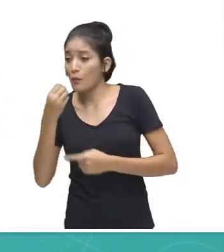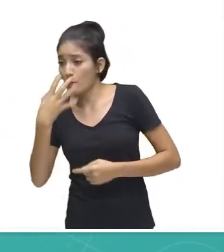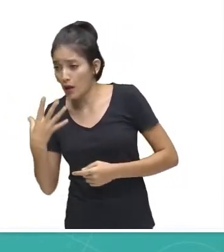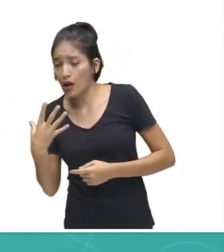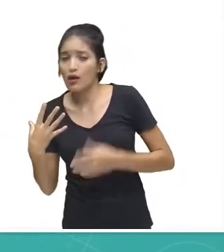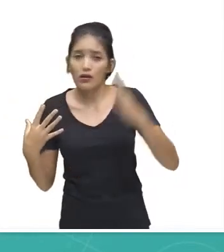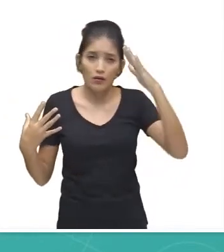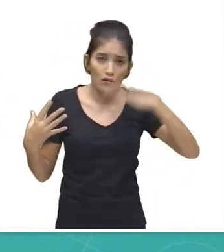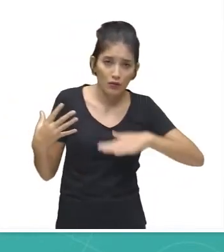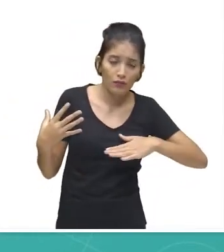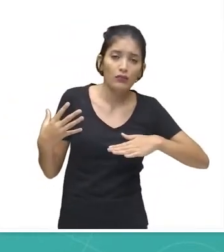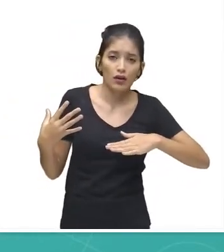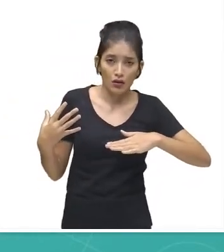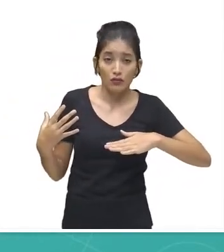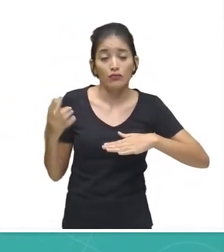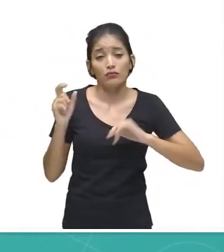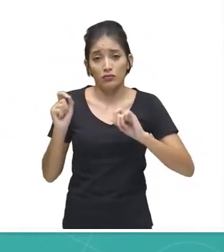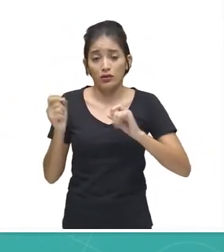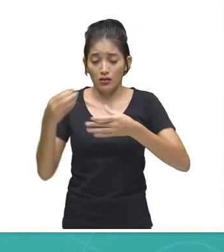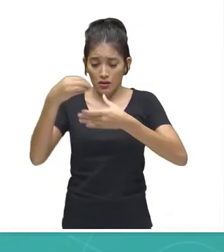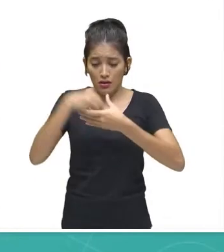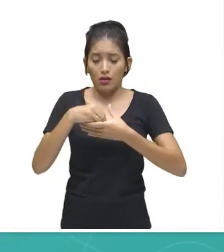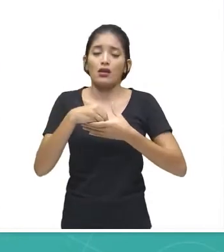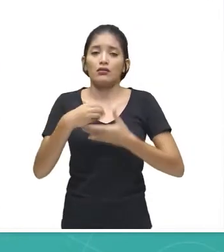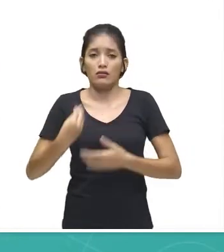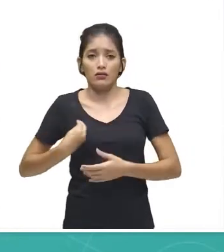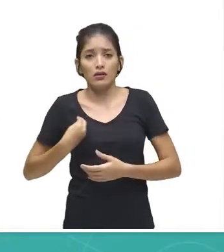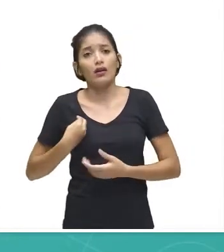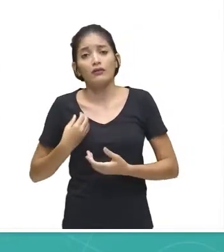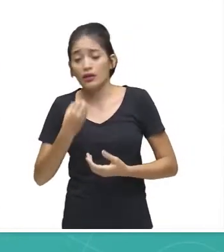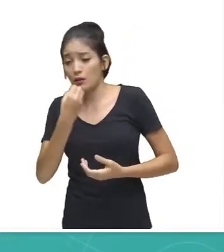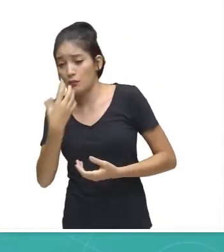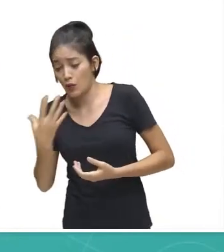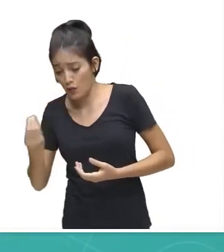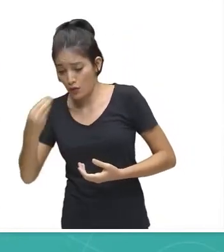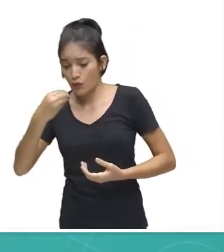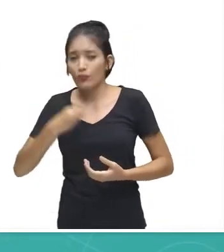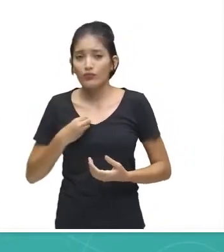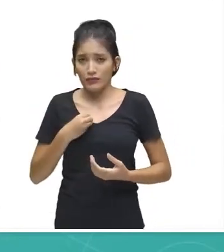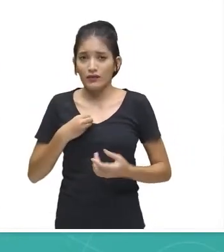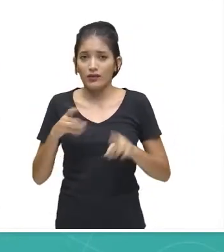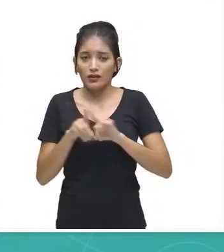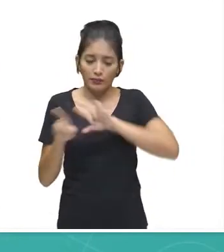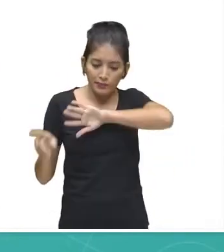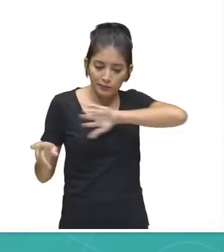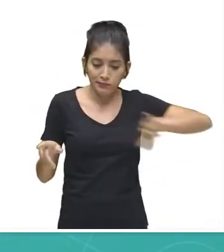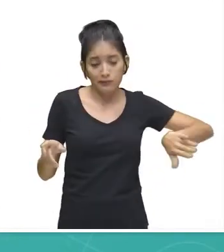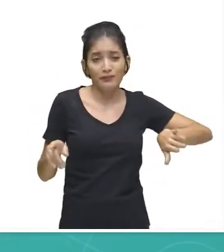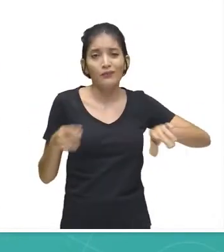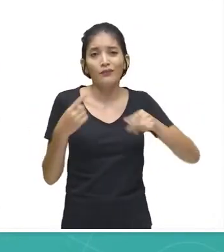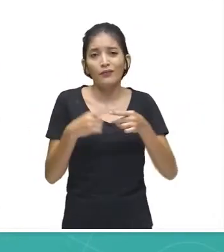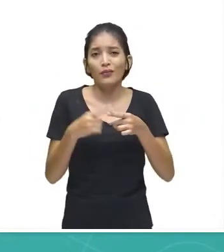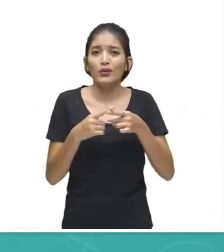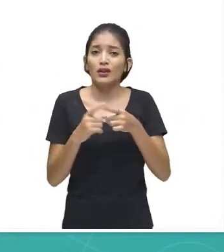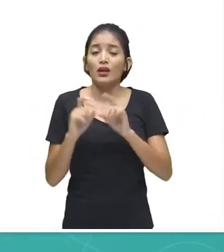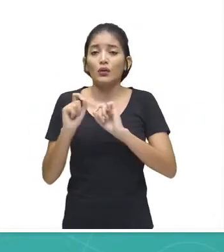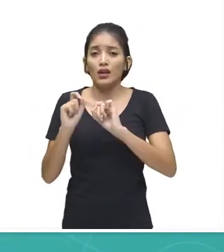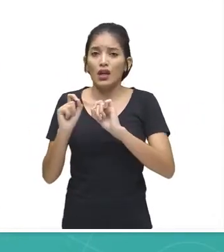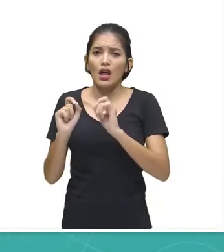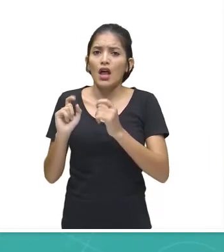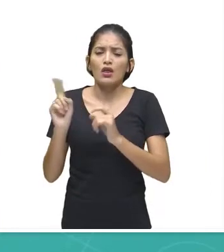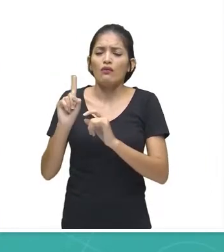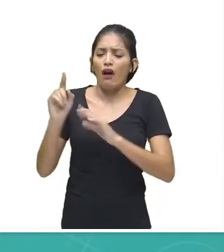bom para a nossa vida e aquilo que não pode, que tem que ser tirado da nossa vida, porque não vai nos construir seres